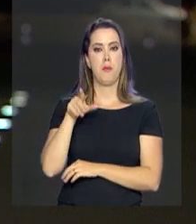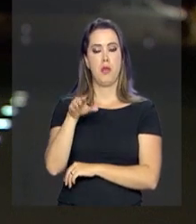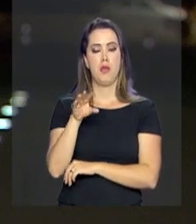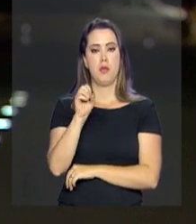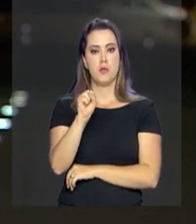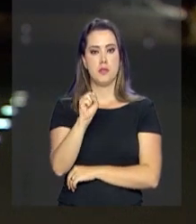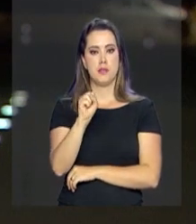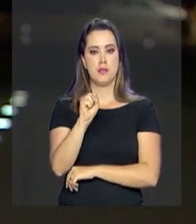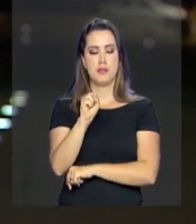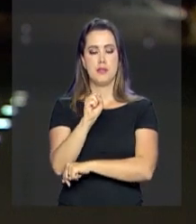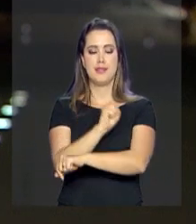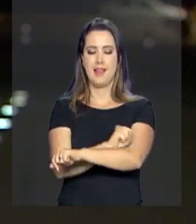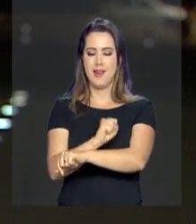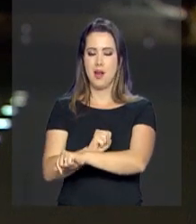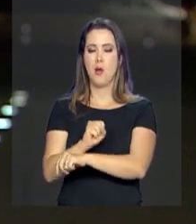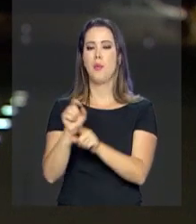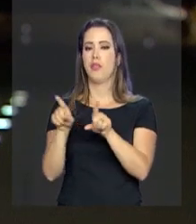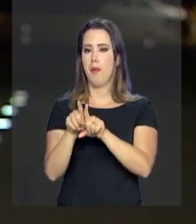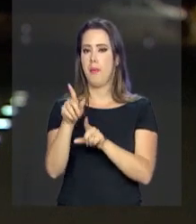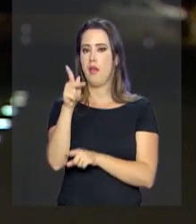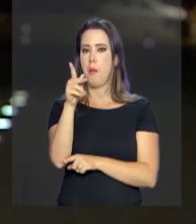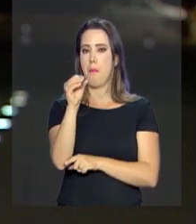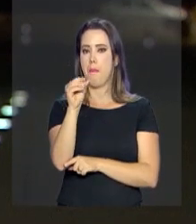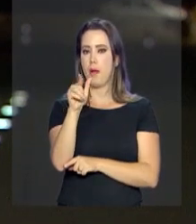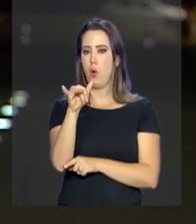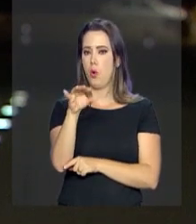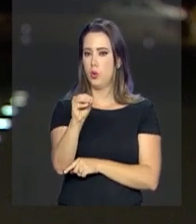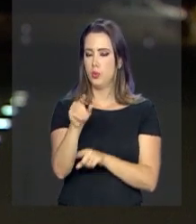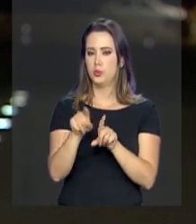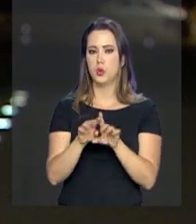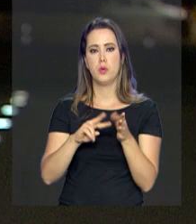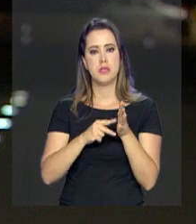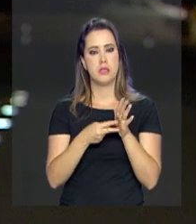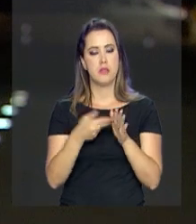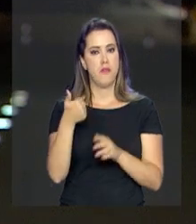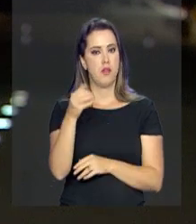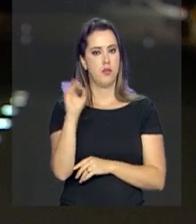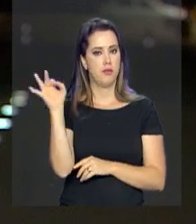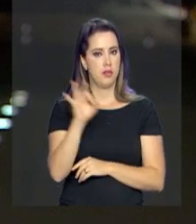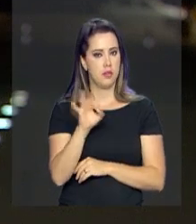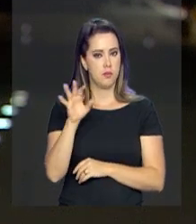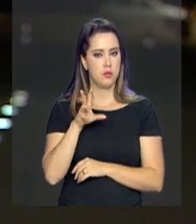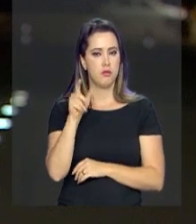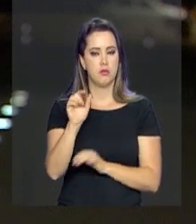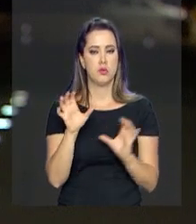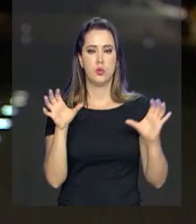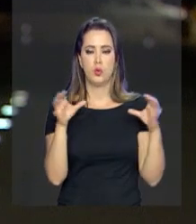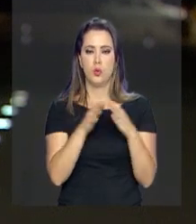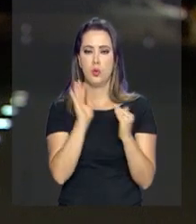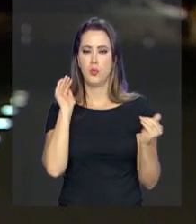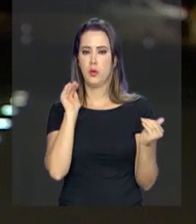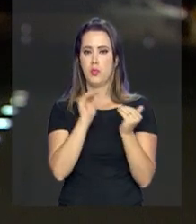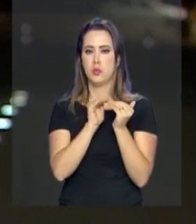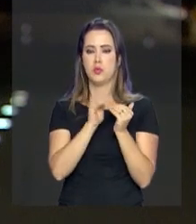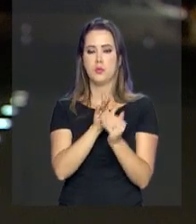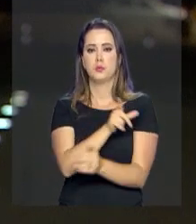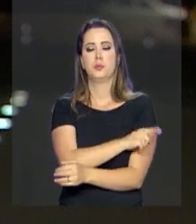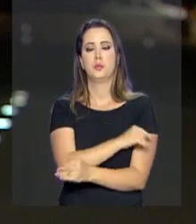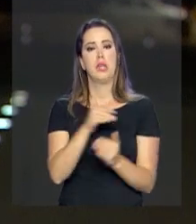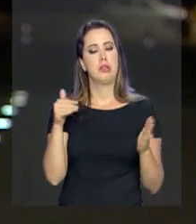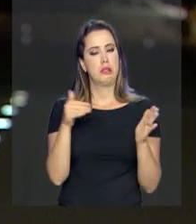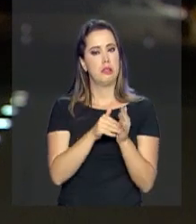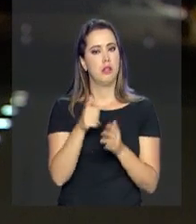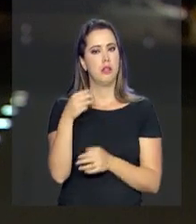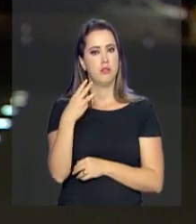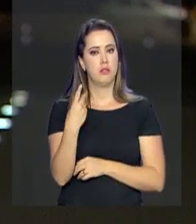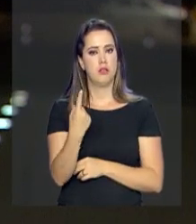país quantitativo que corresponde a 10% de todo o público alvo da campanha nacional de vacinação que vai até o